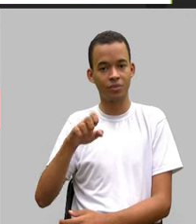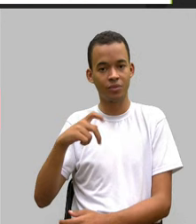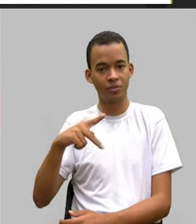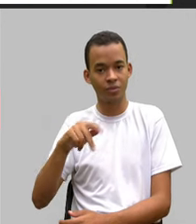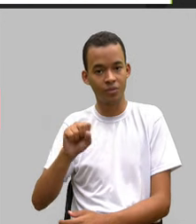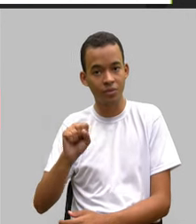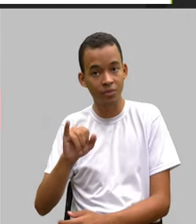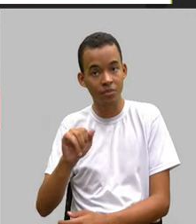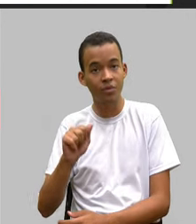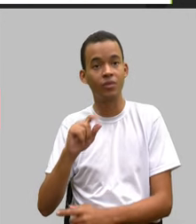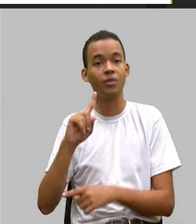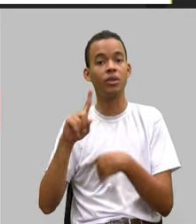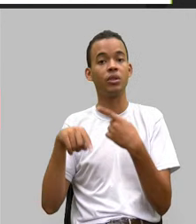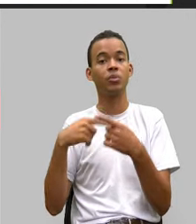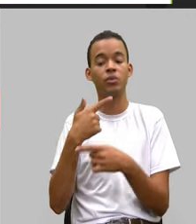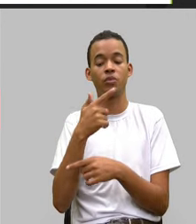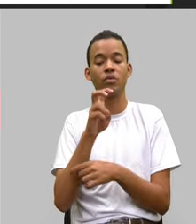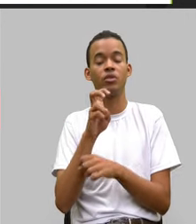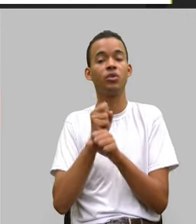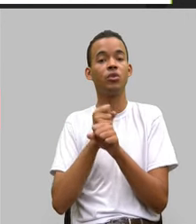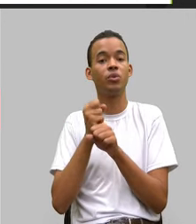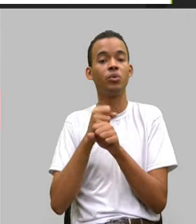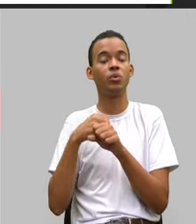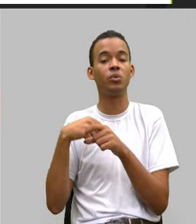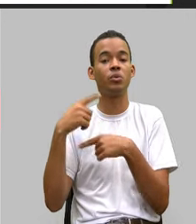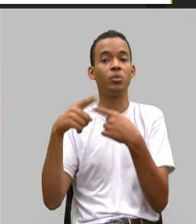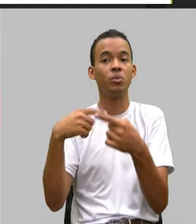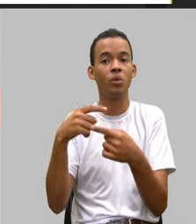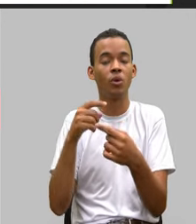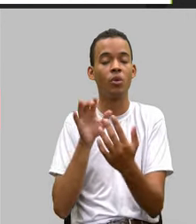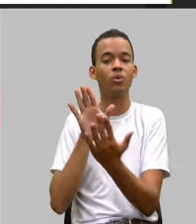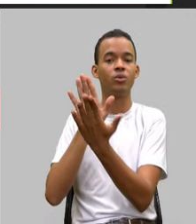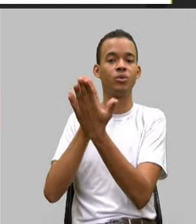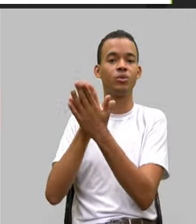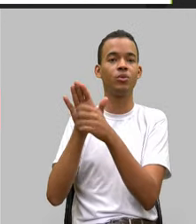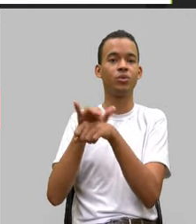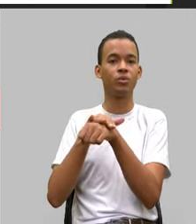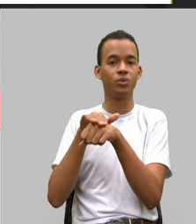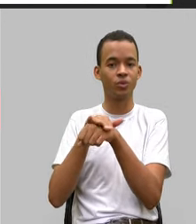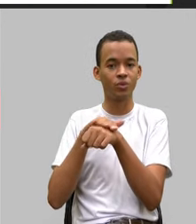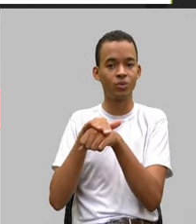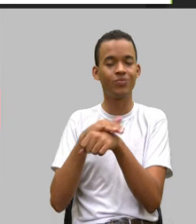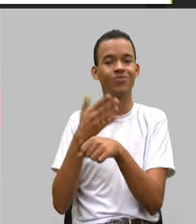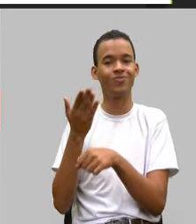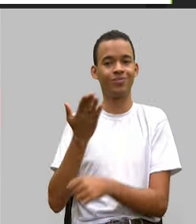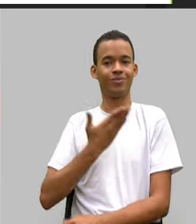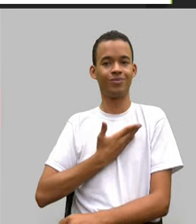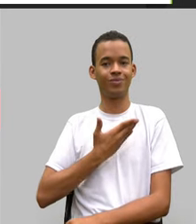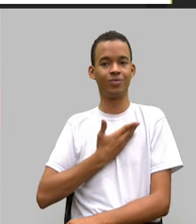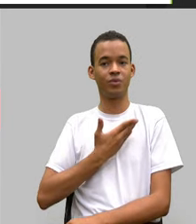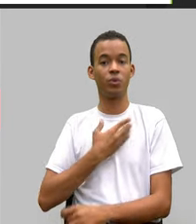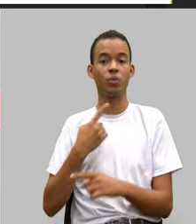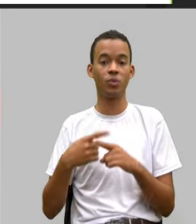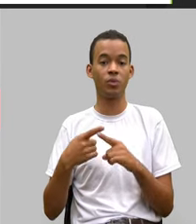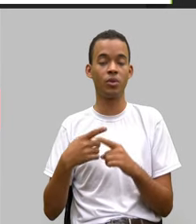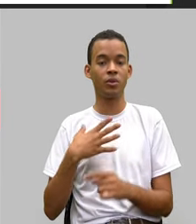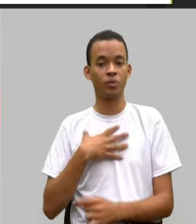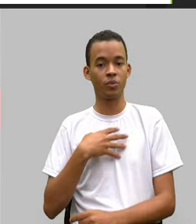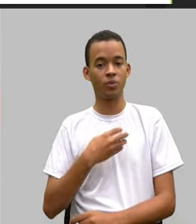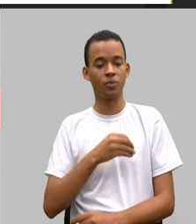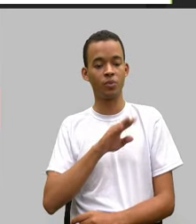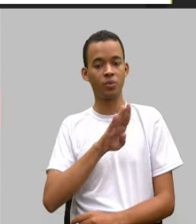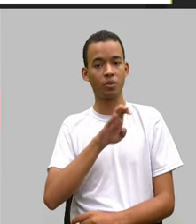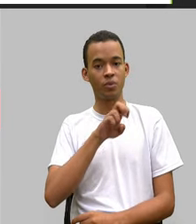carlini porque a vida me trouxe o Benício que é um epilético refratário a gente teve aqui outras vezes E por